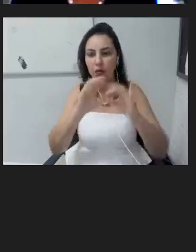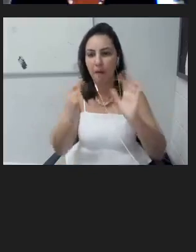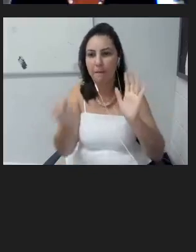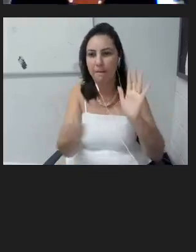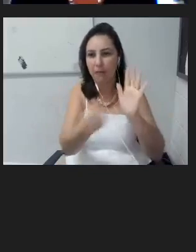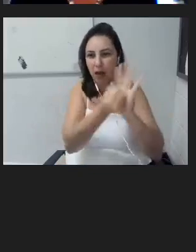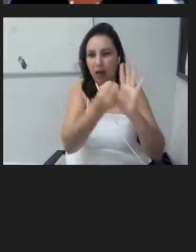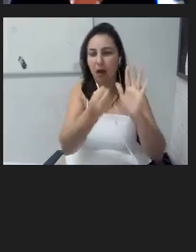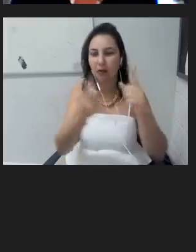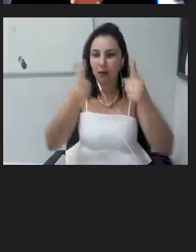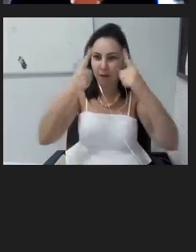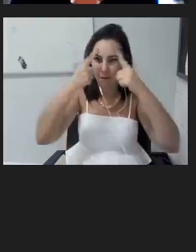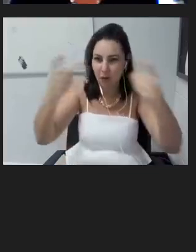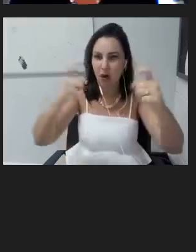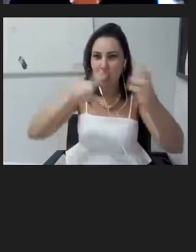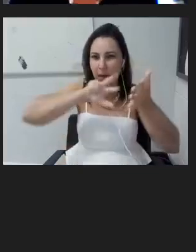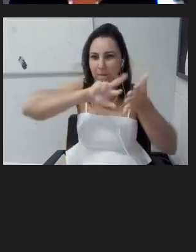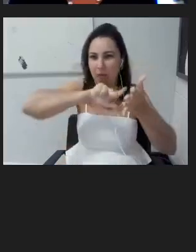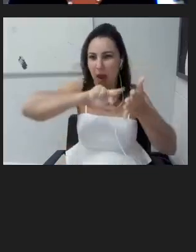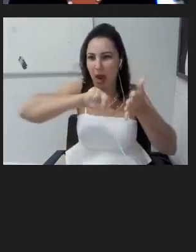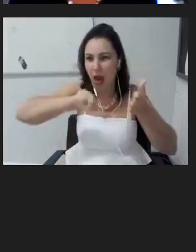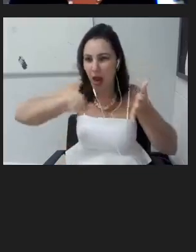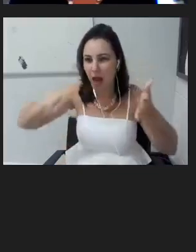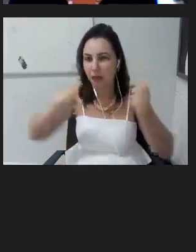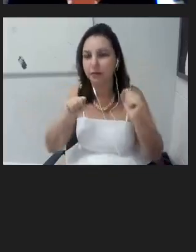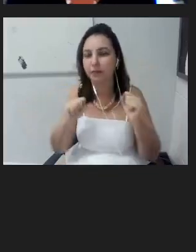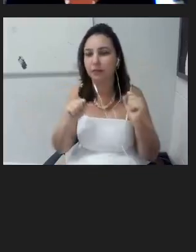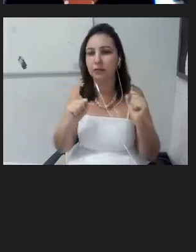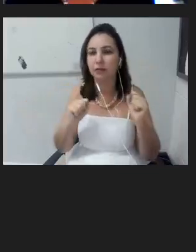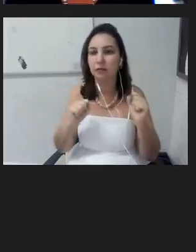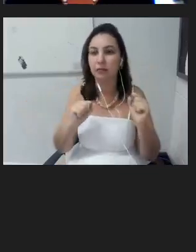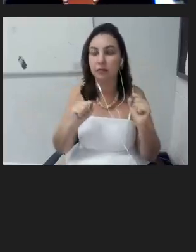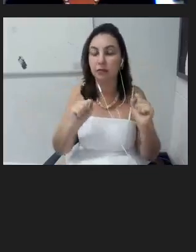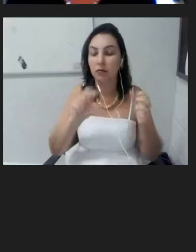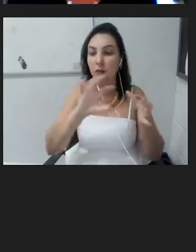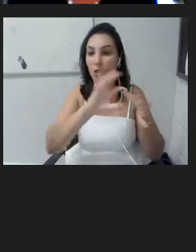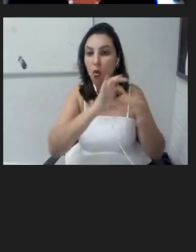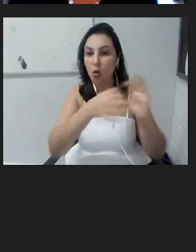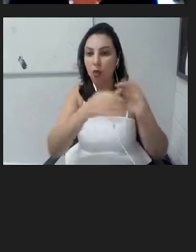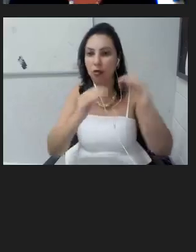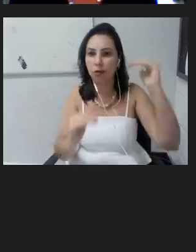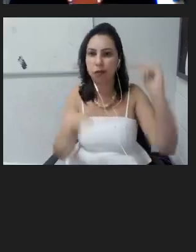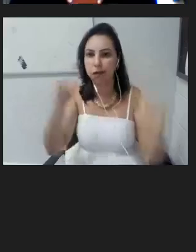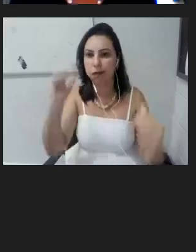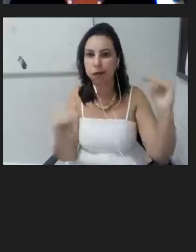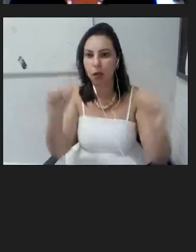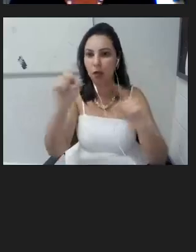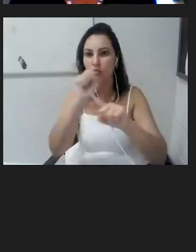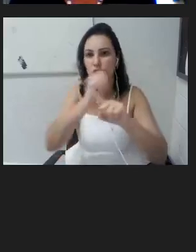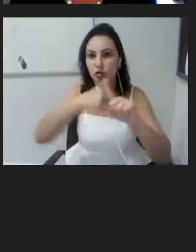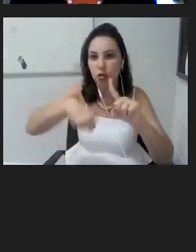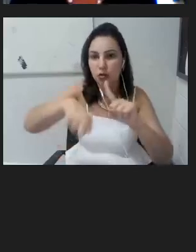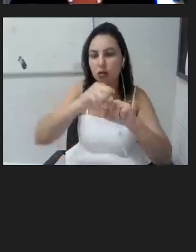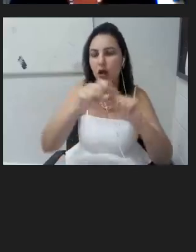de violência, um contexto marcado por uma desigualdade social